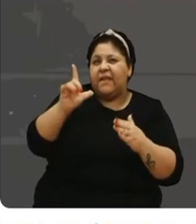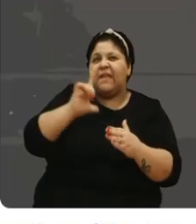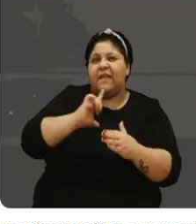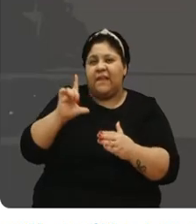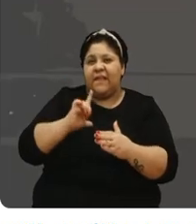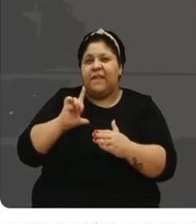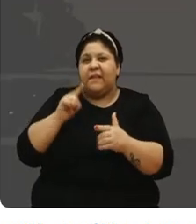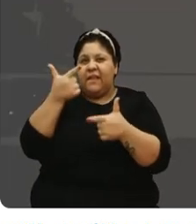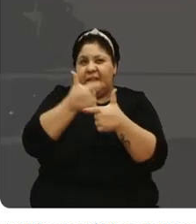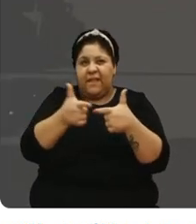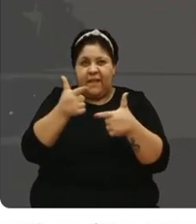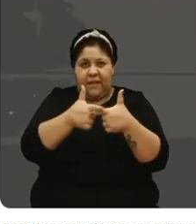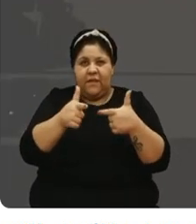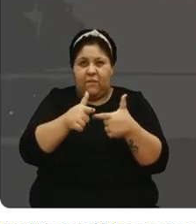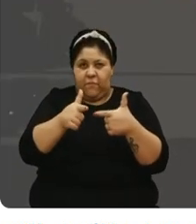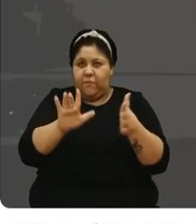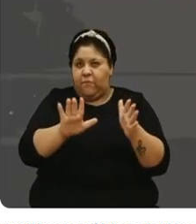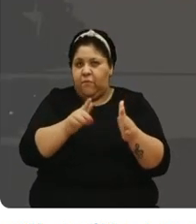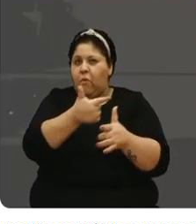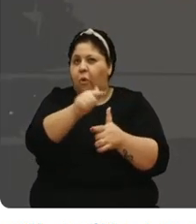Existe a lesão endotelial